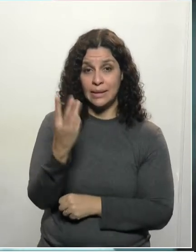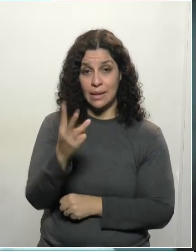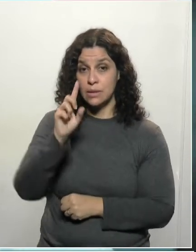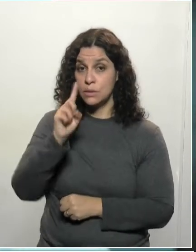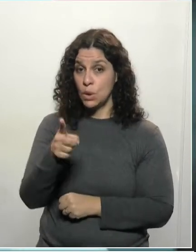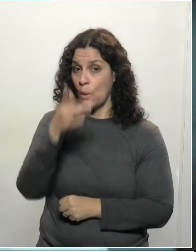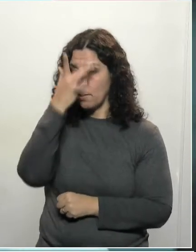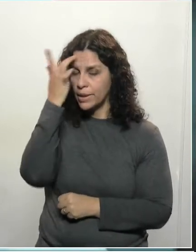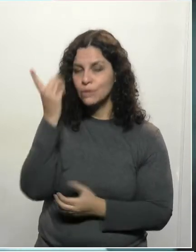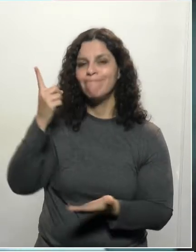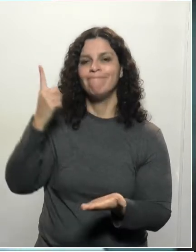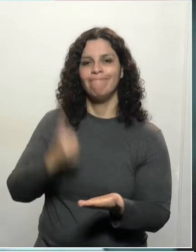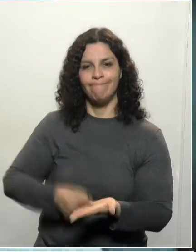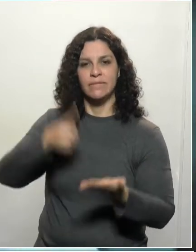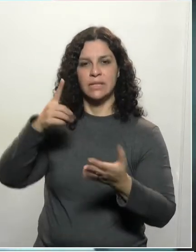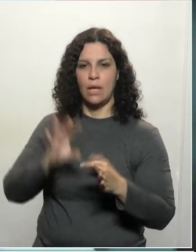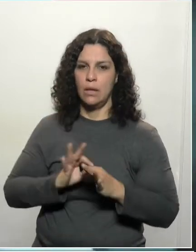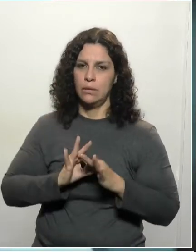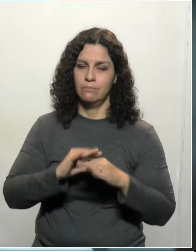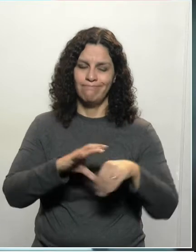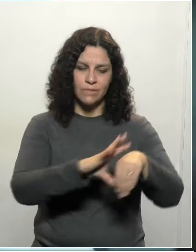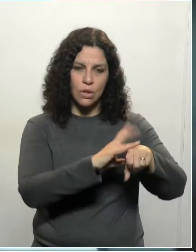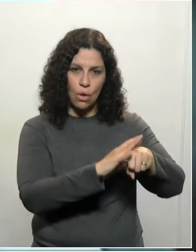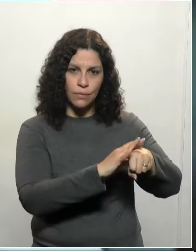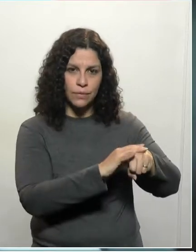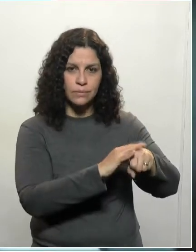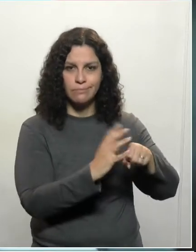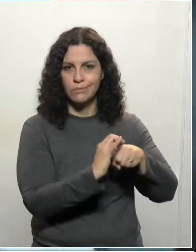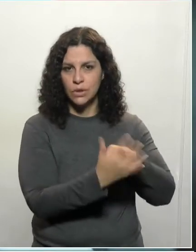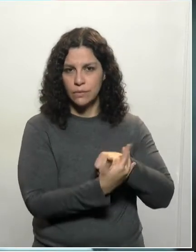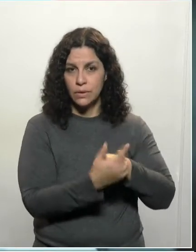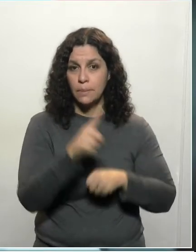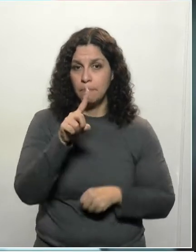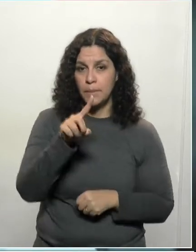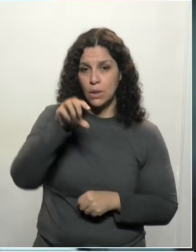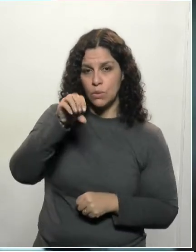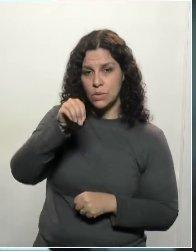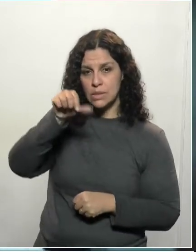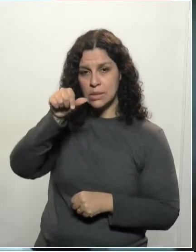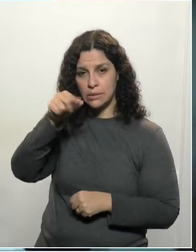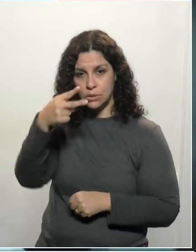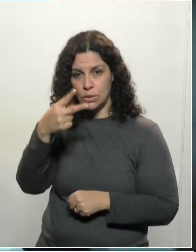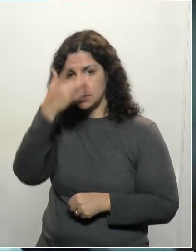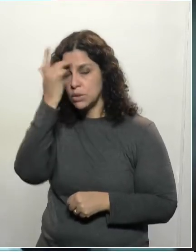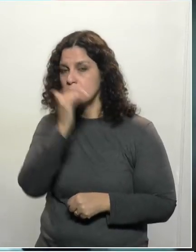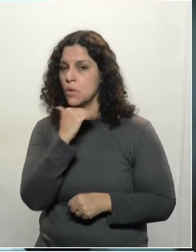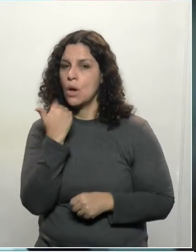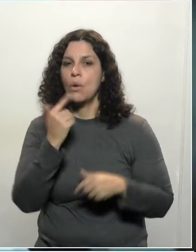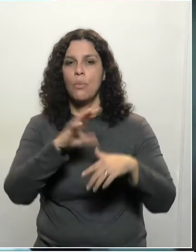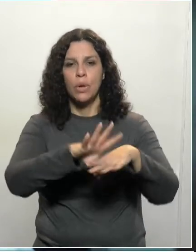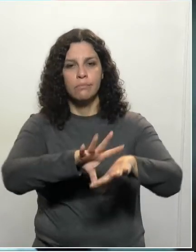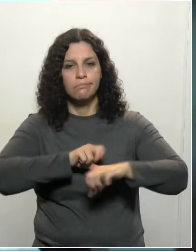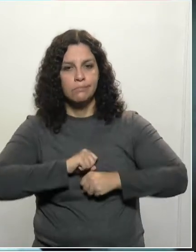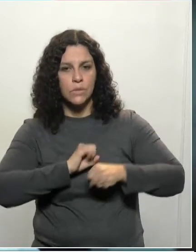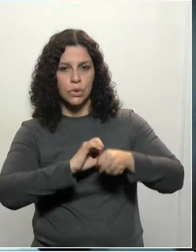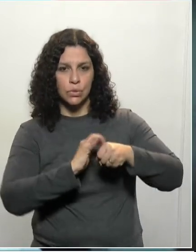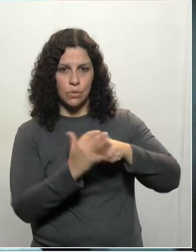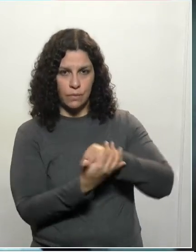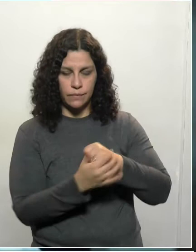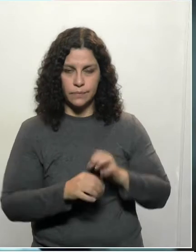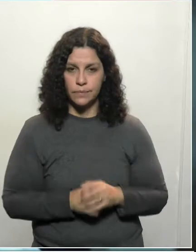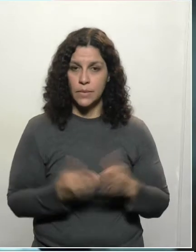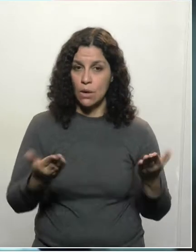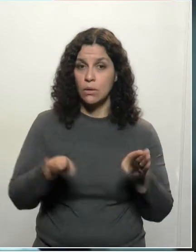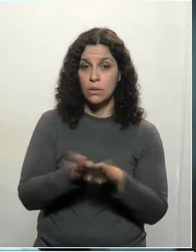43.095 casos confirmados da Covid-19 e 1.072 mortos em decorrência da doença.